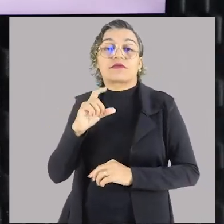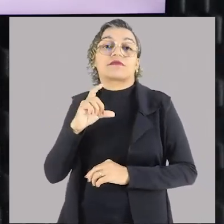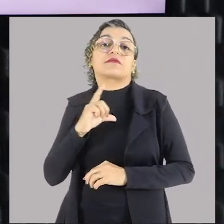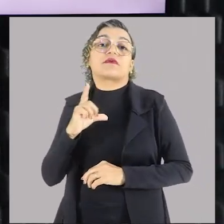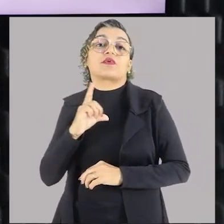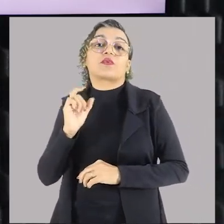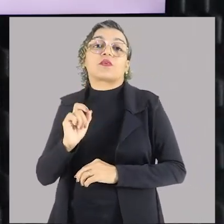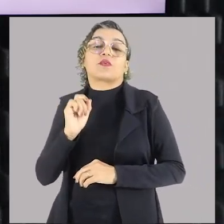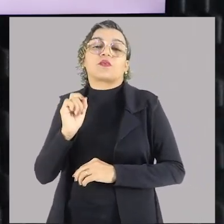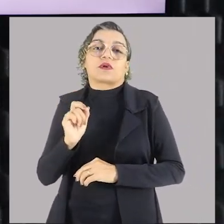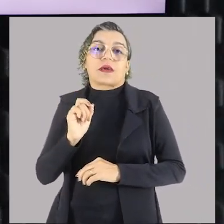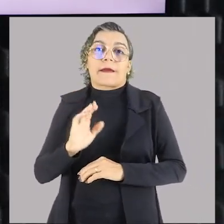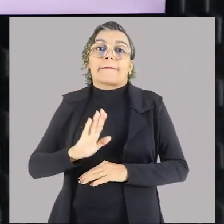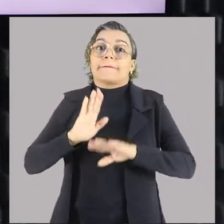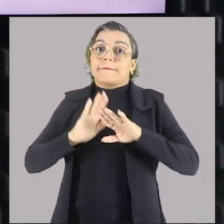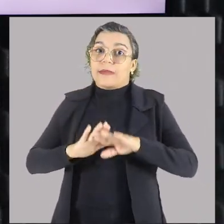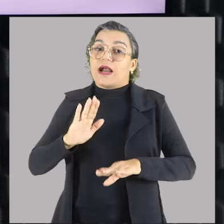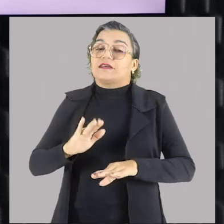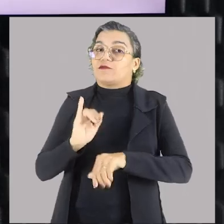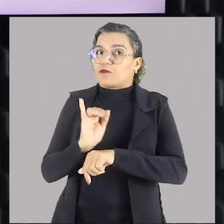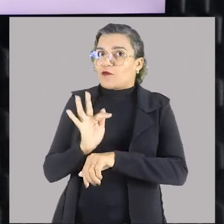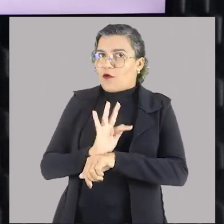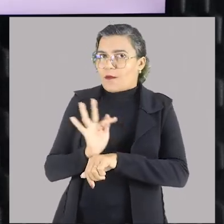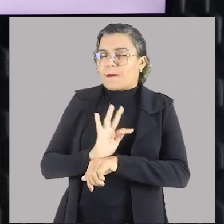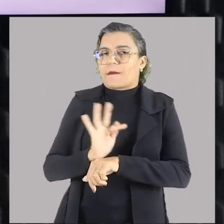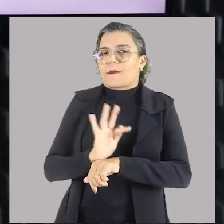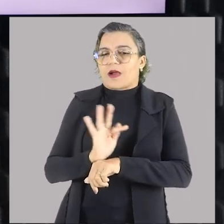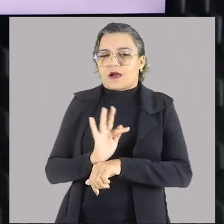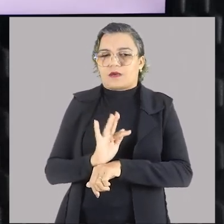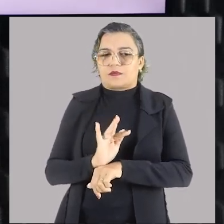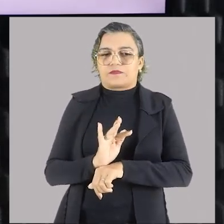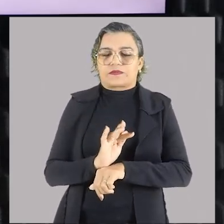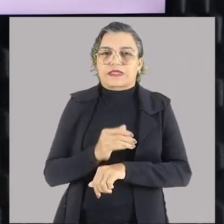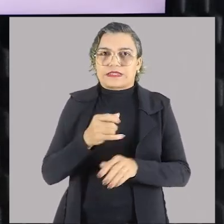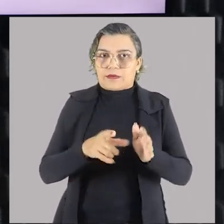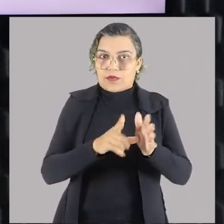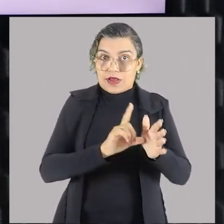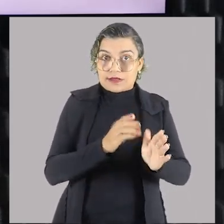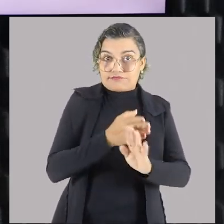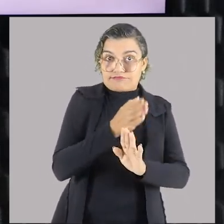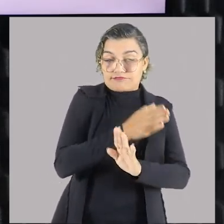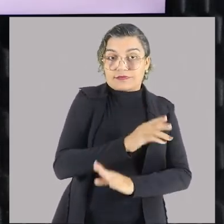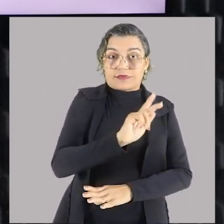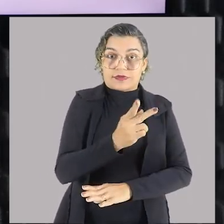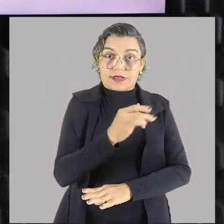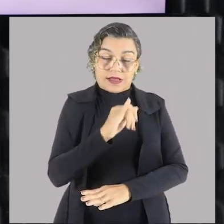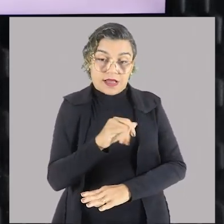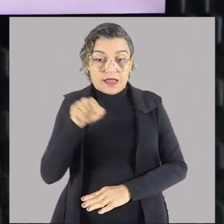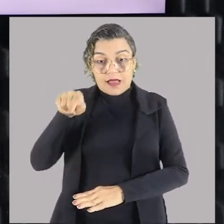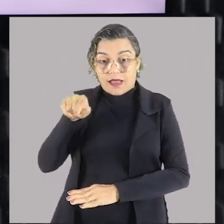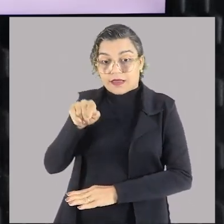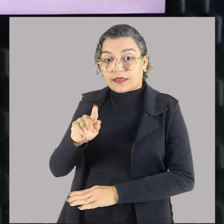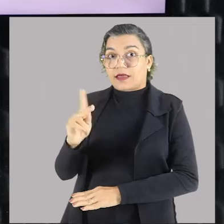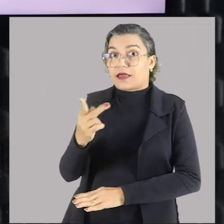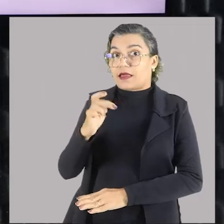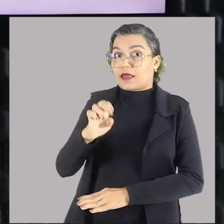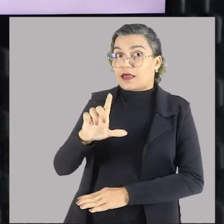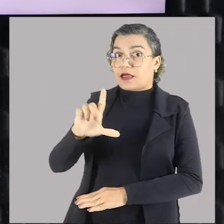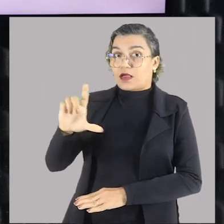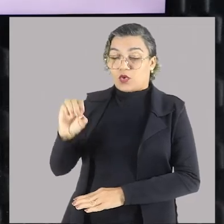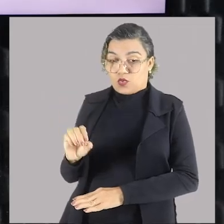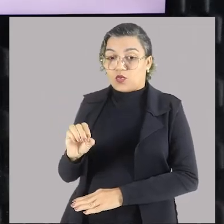um pouco mais de formalidade. Ao invés de usar o hi, eu uso hello. Ao invés de perguntar